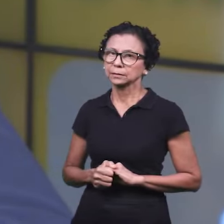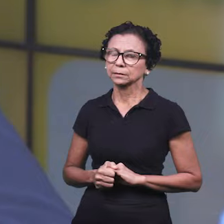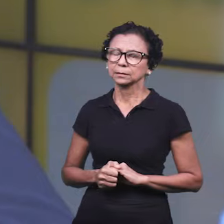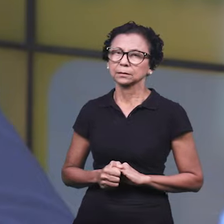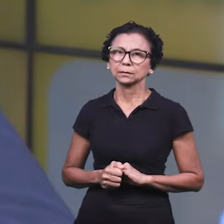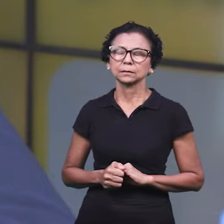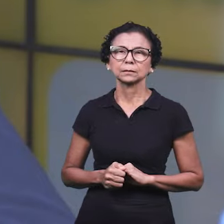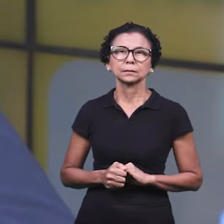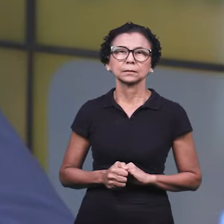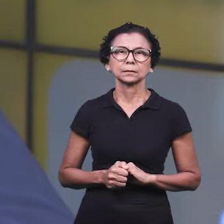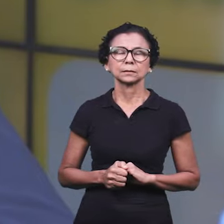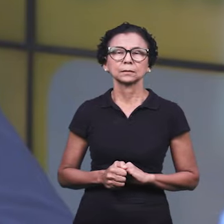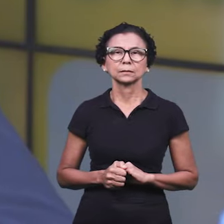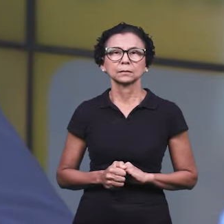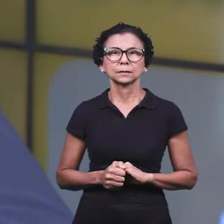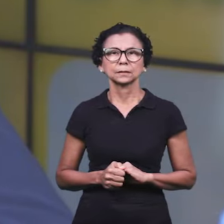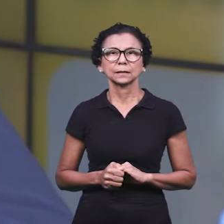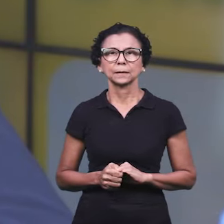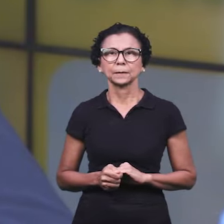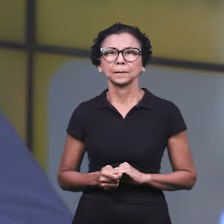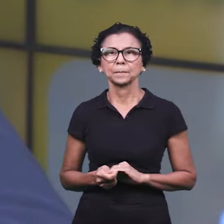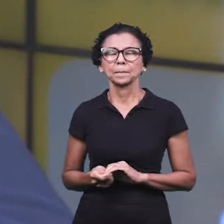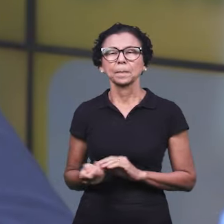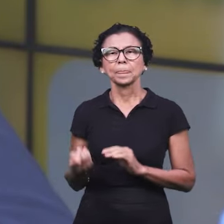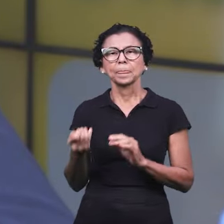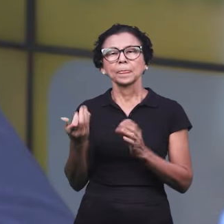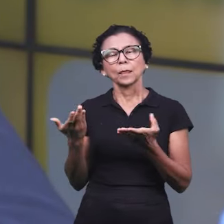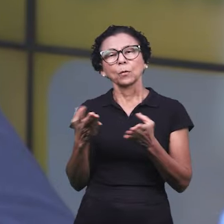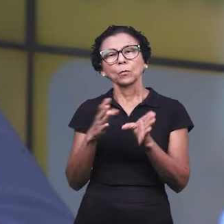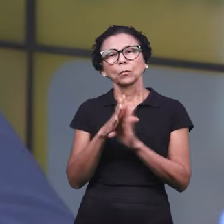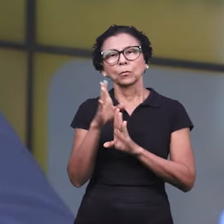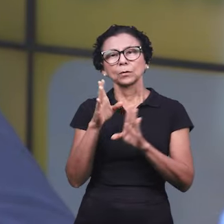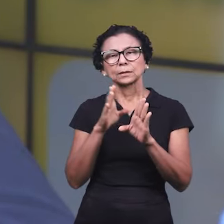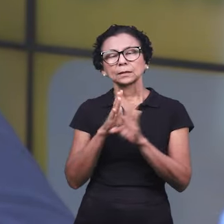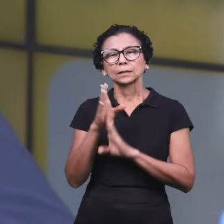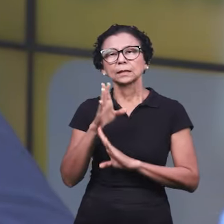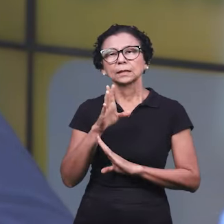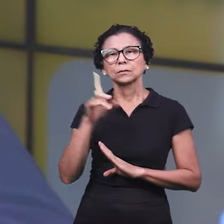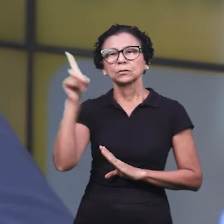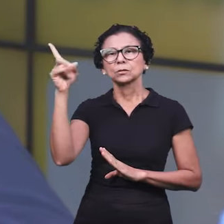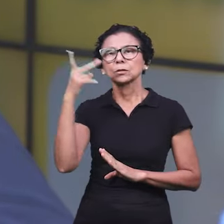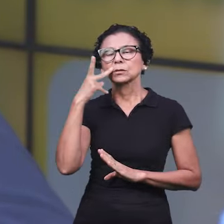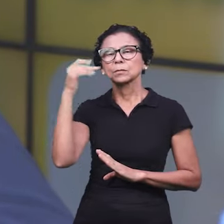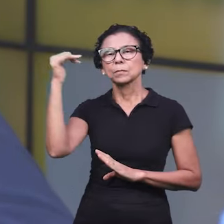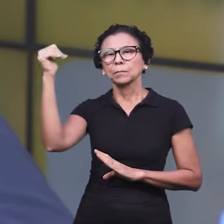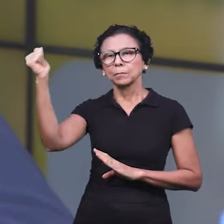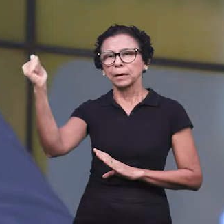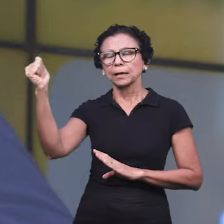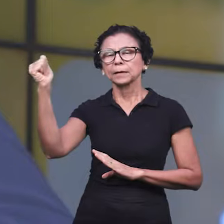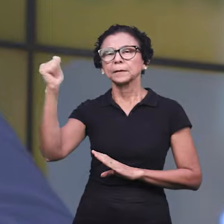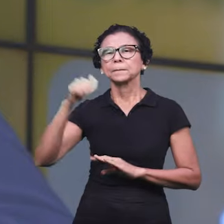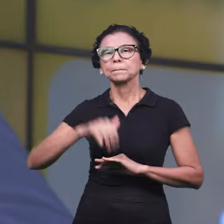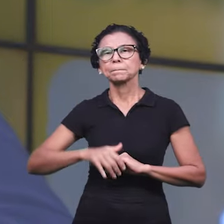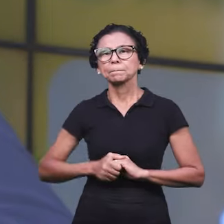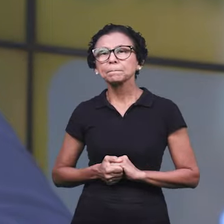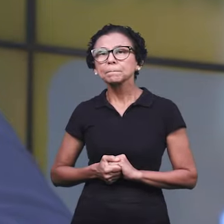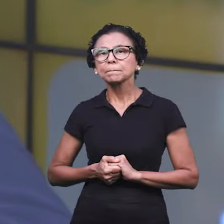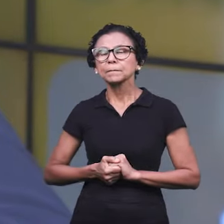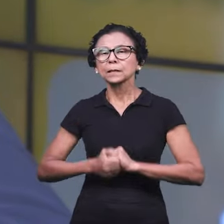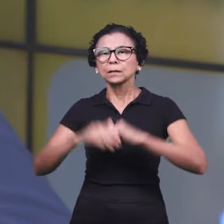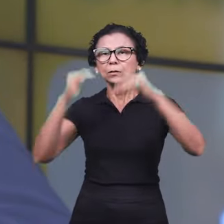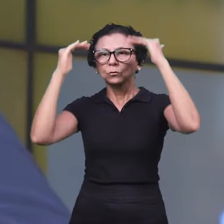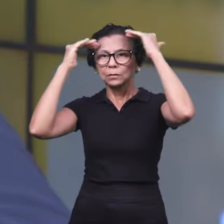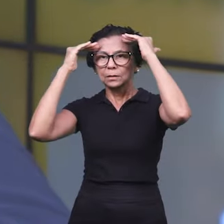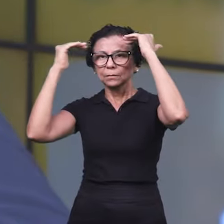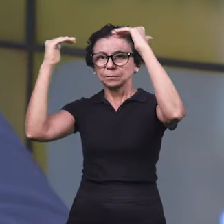estabelecido pela sua palavra a Bíblia diz assim o senhor vela sobre a sua palavra para que ela se cumpra então